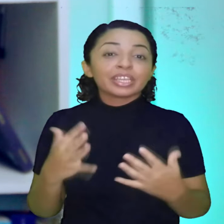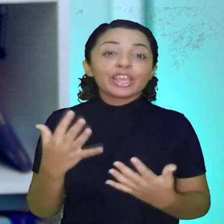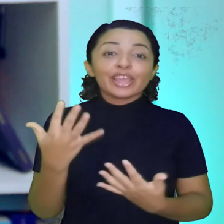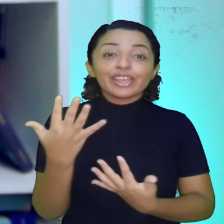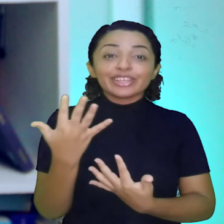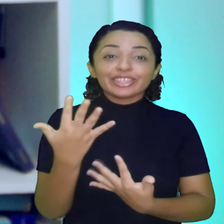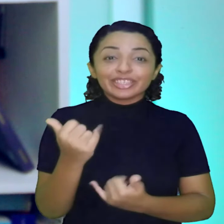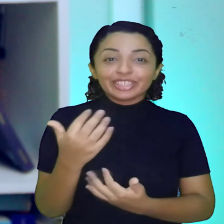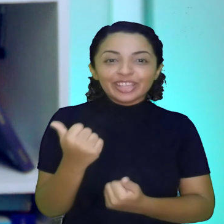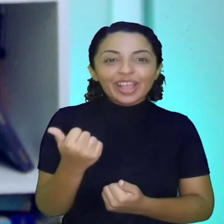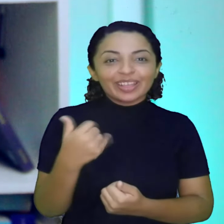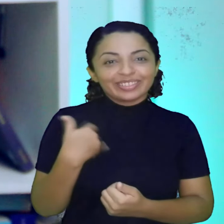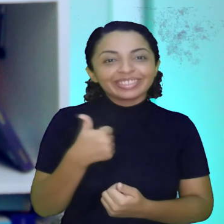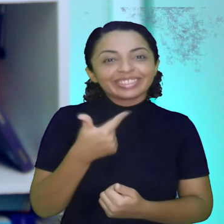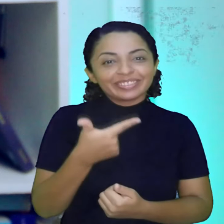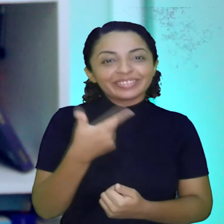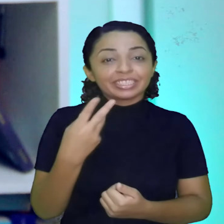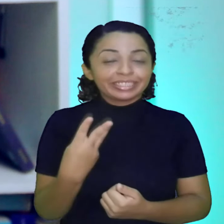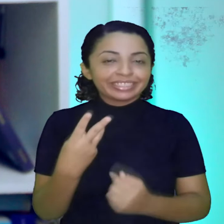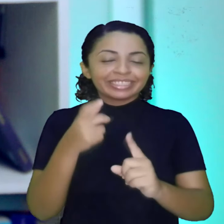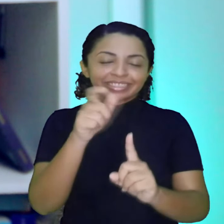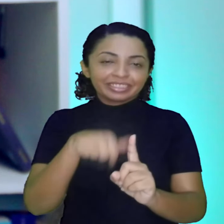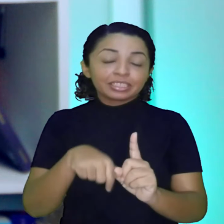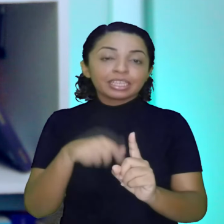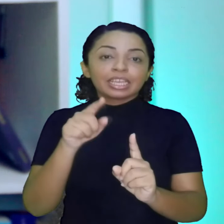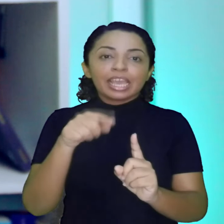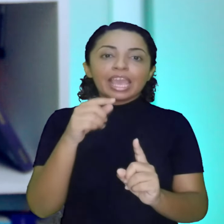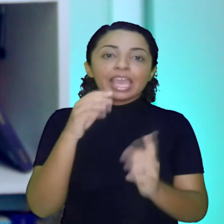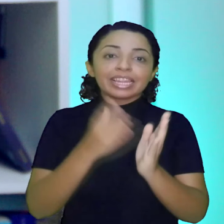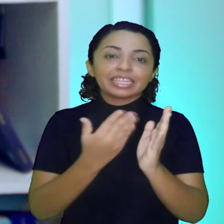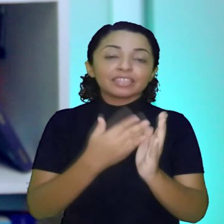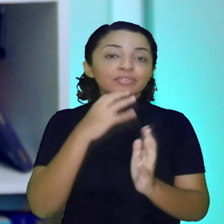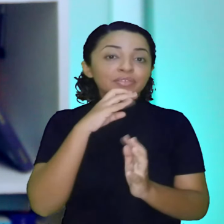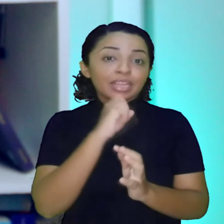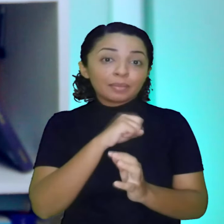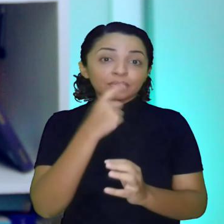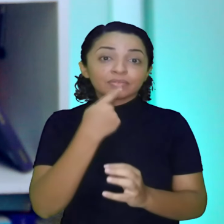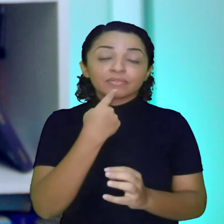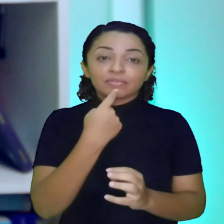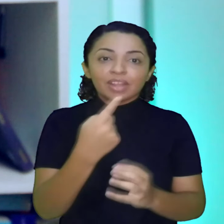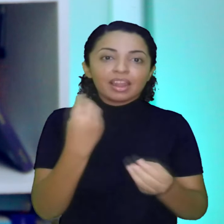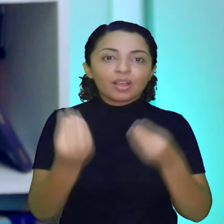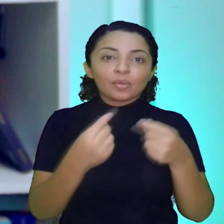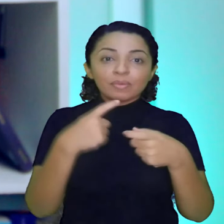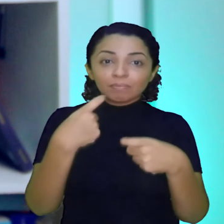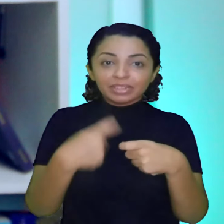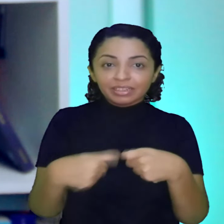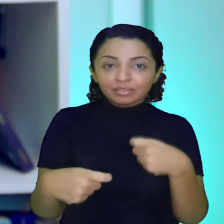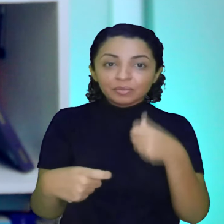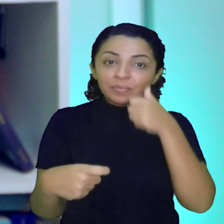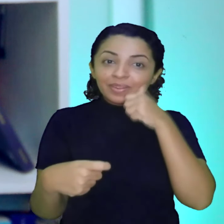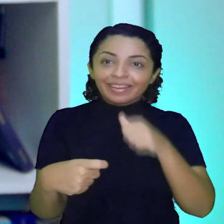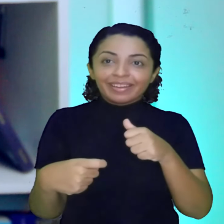jovem protagonista de 23 anos. Esse é um livro rápido, que emula os nossos dias, ele traz as relações sexuais de uma